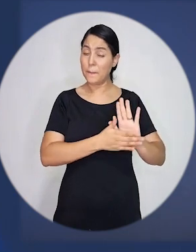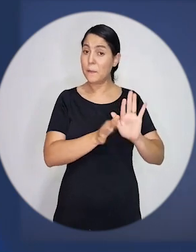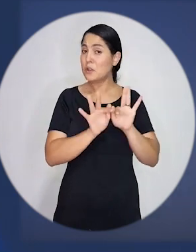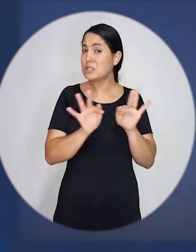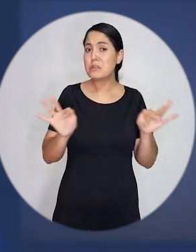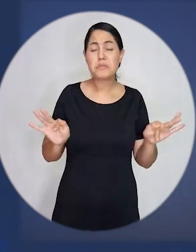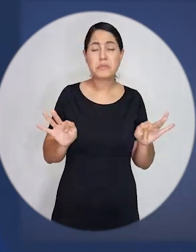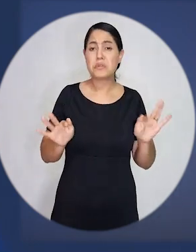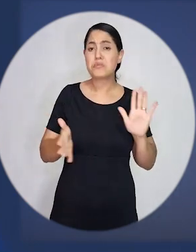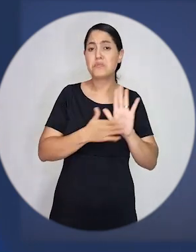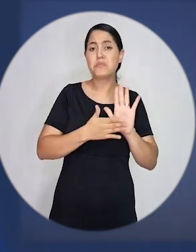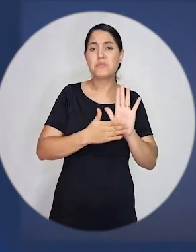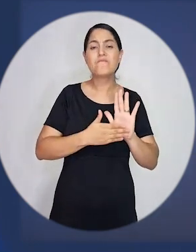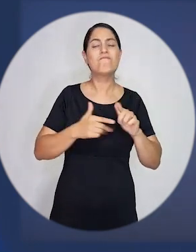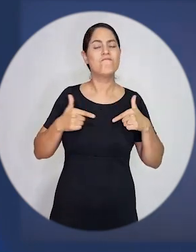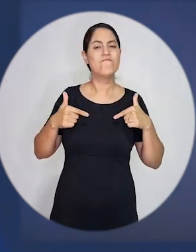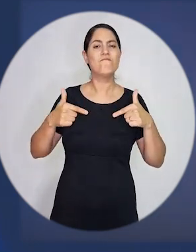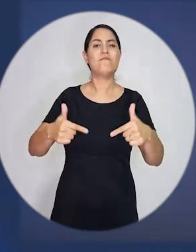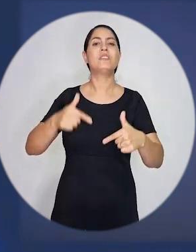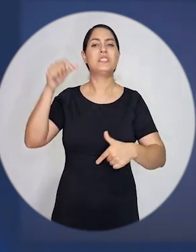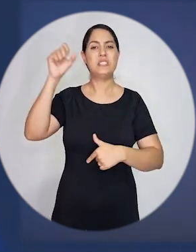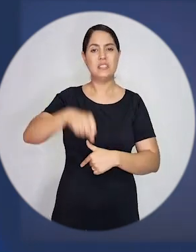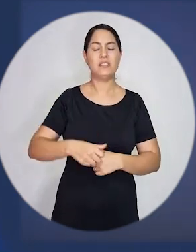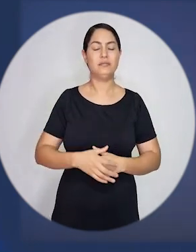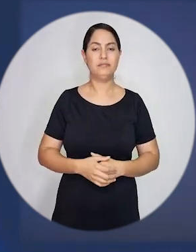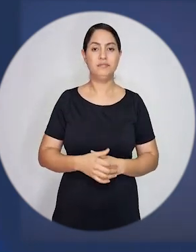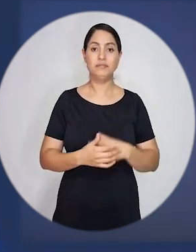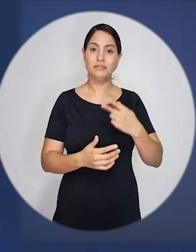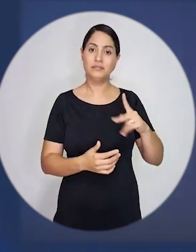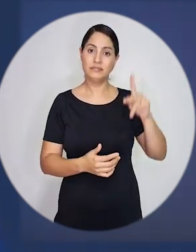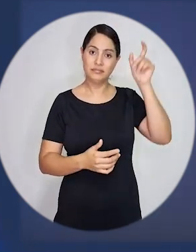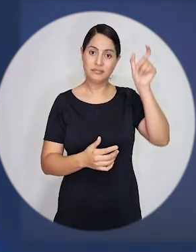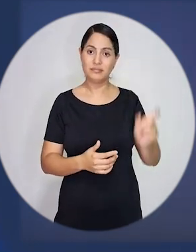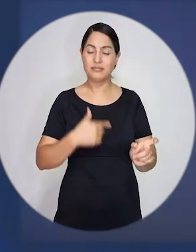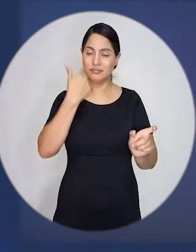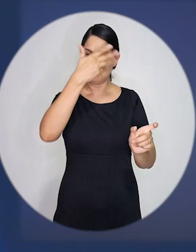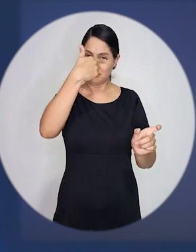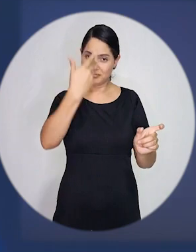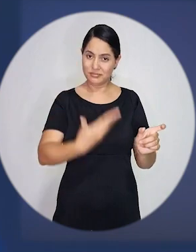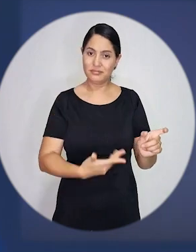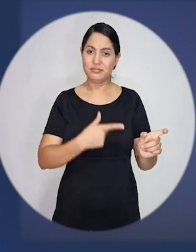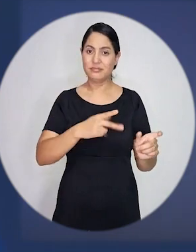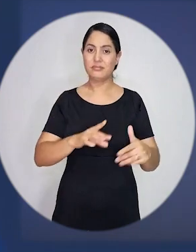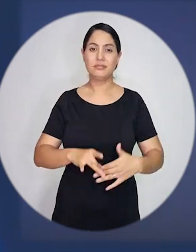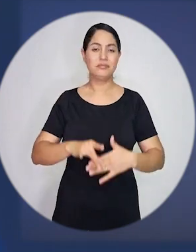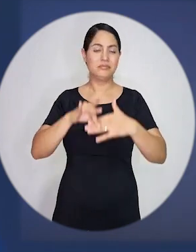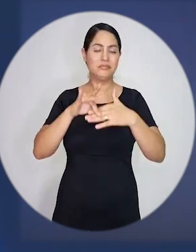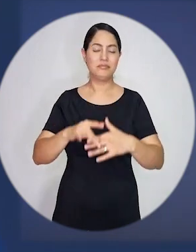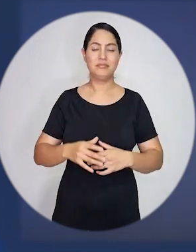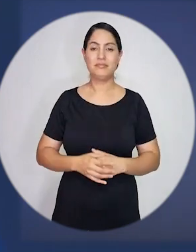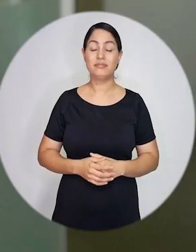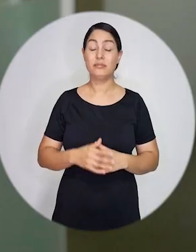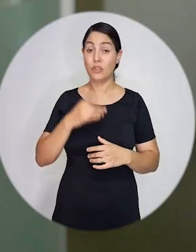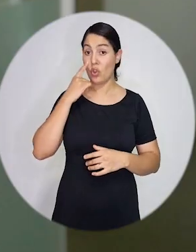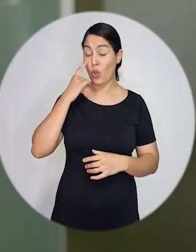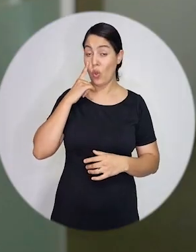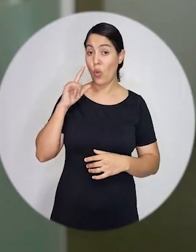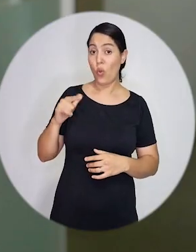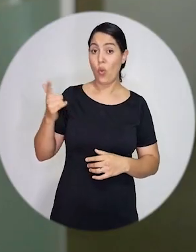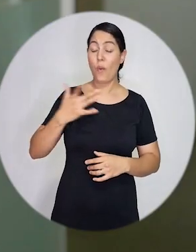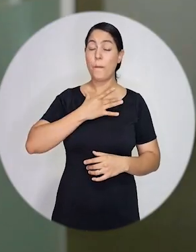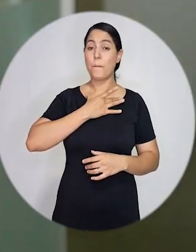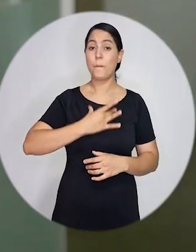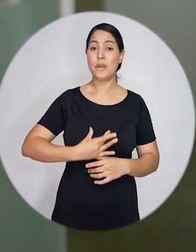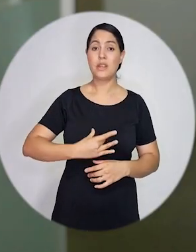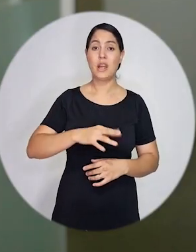Ele propôs e simplesmente realizava. O nosso patrono é um exemplo de líder da classe. A